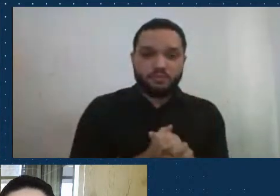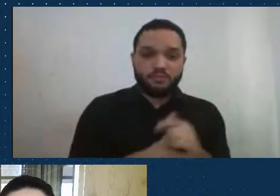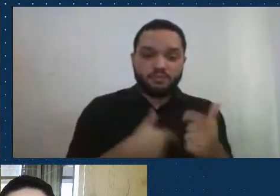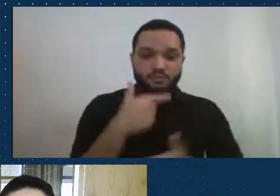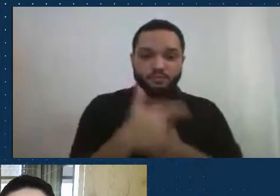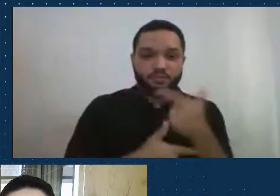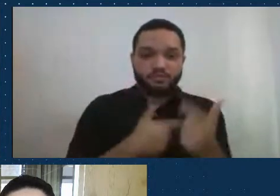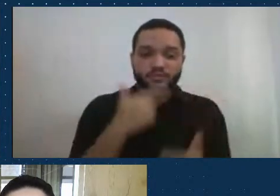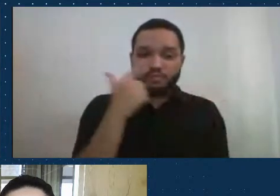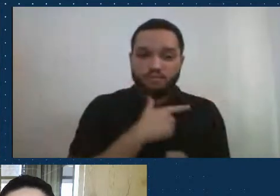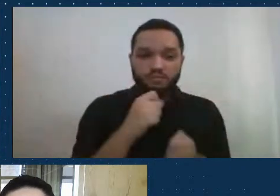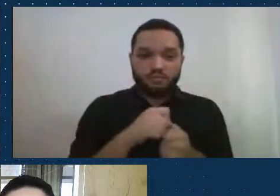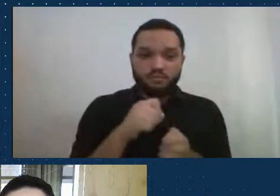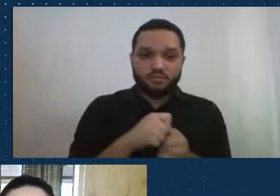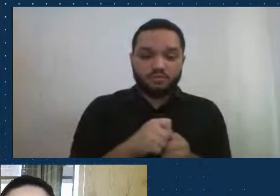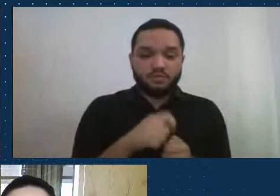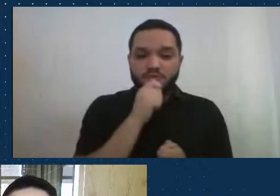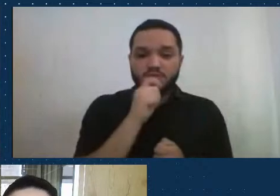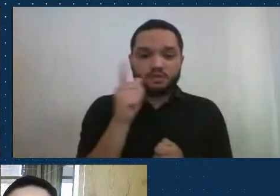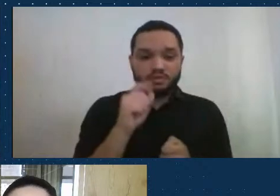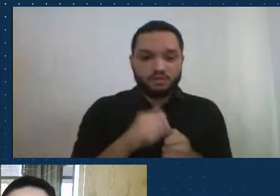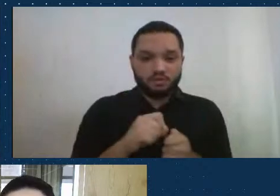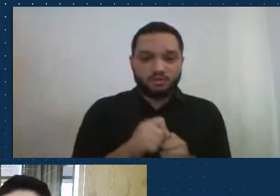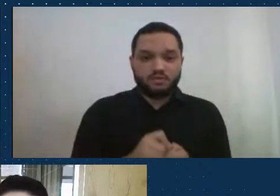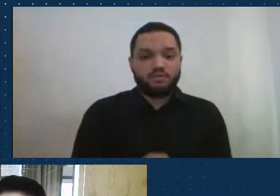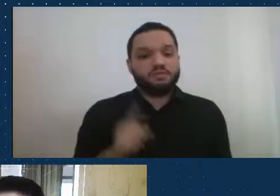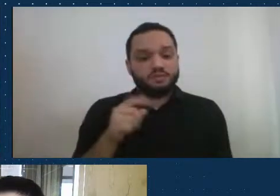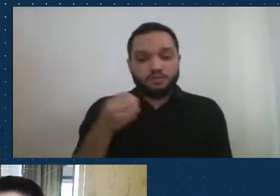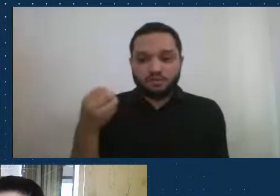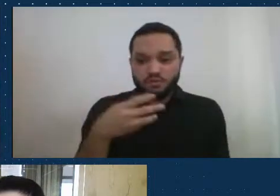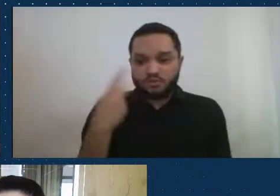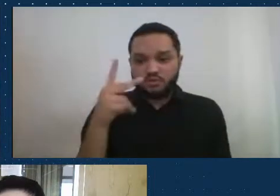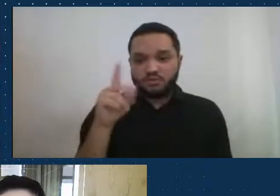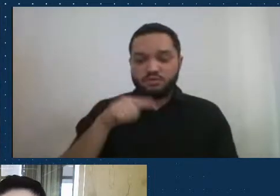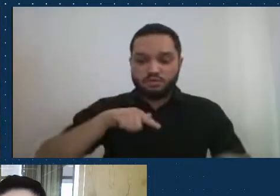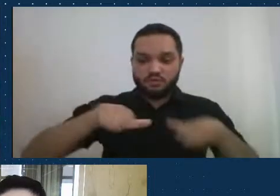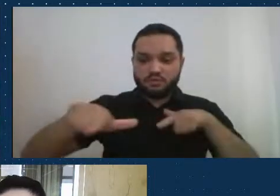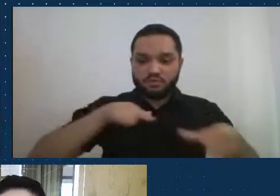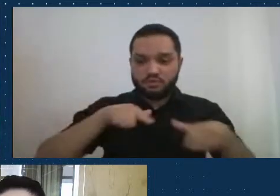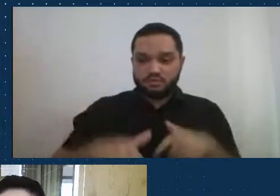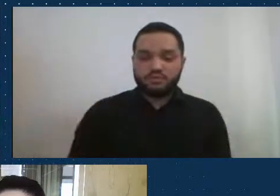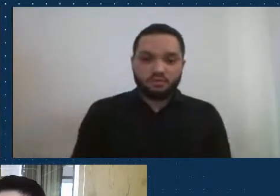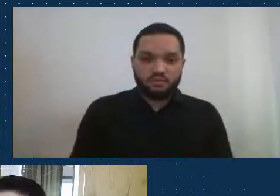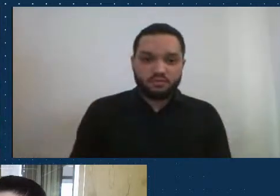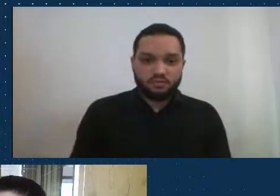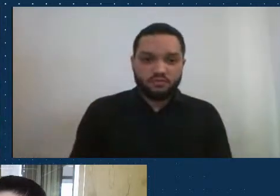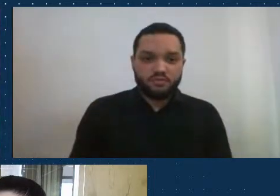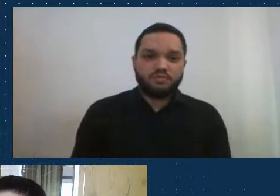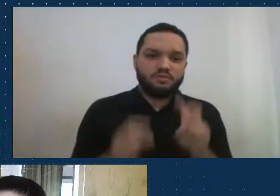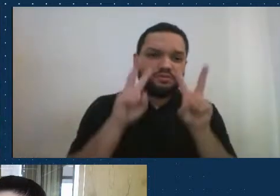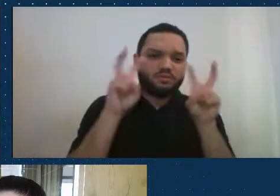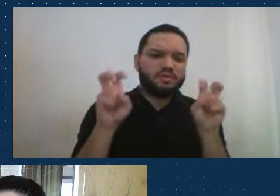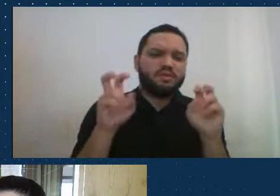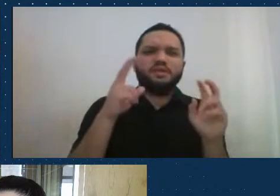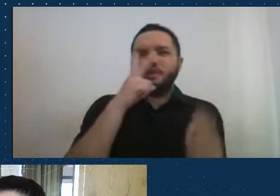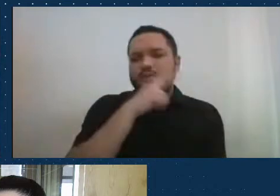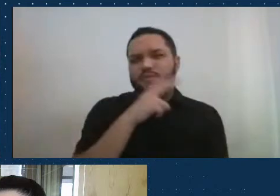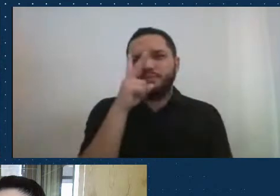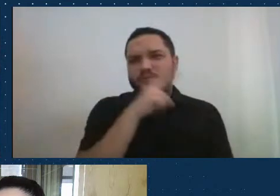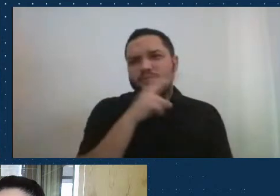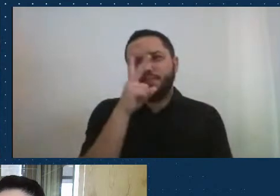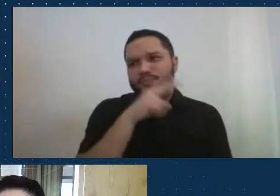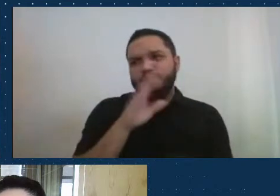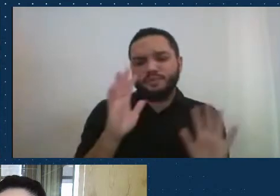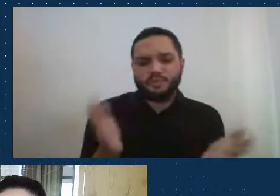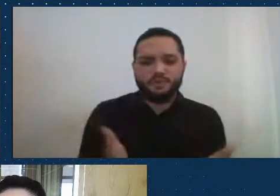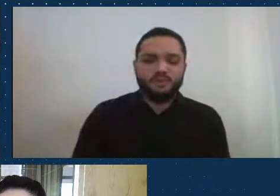conseguiu chegar, não foi abordado. E aí onde está a novidade do seu trabalho? Mesmo que o tema já seja um tema, ó, batido há muito